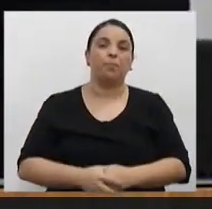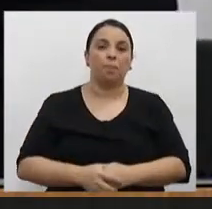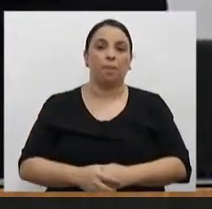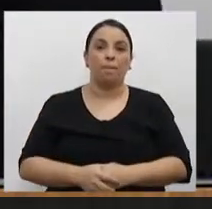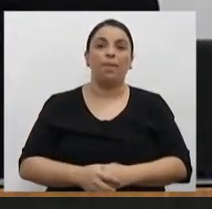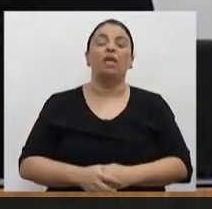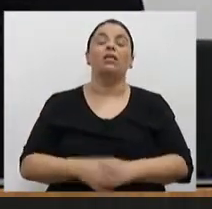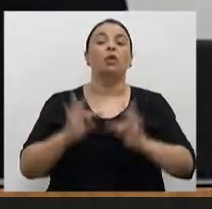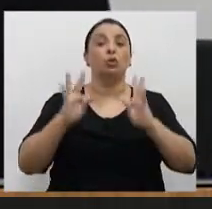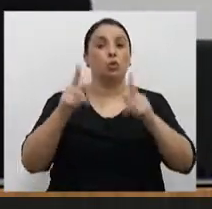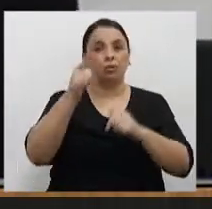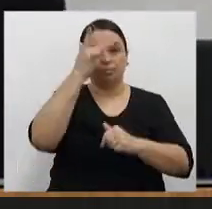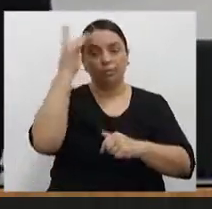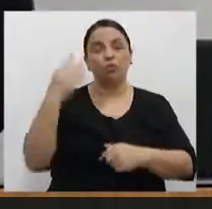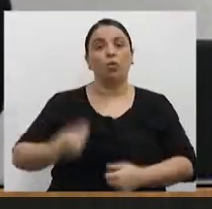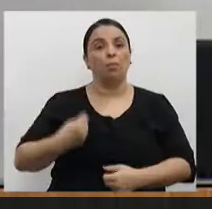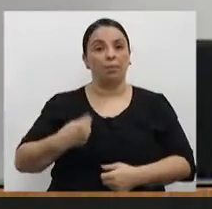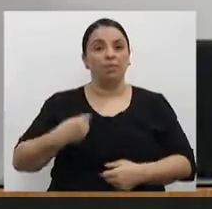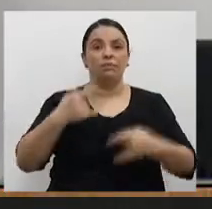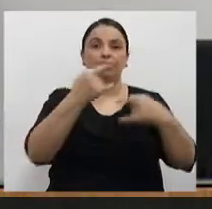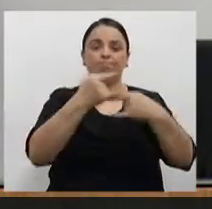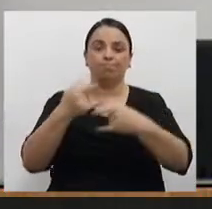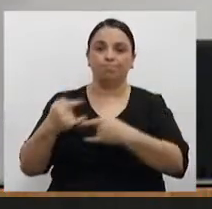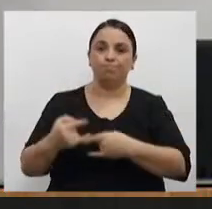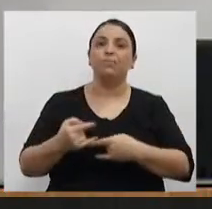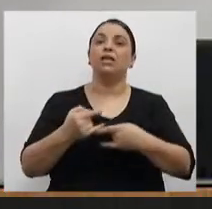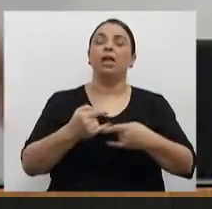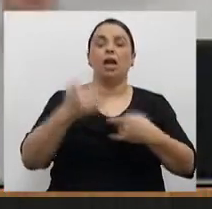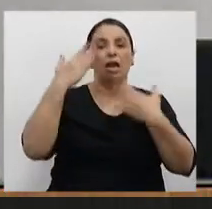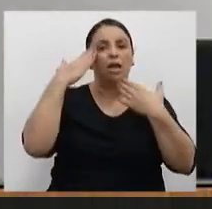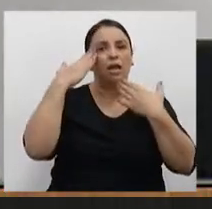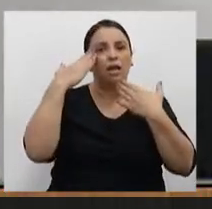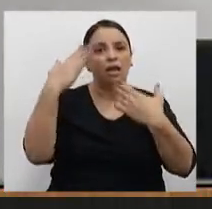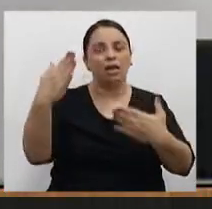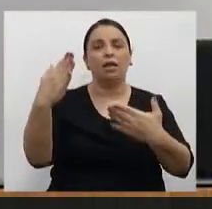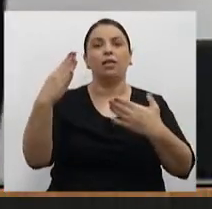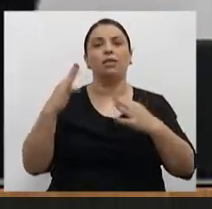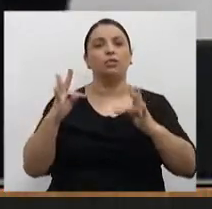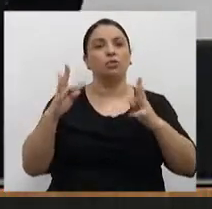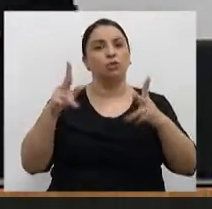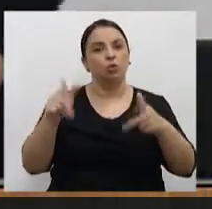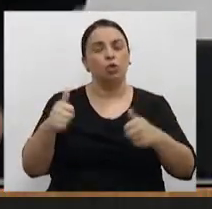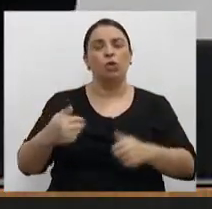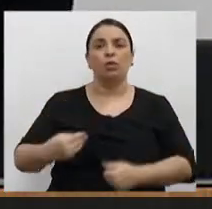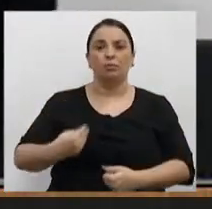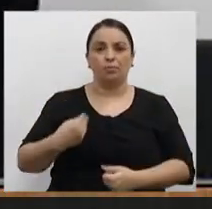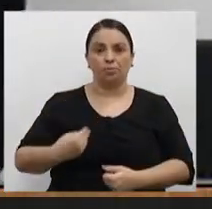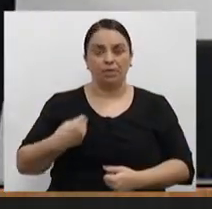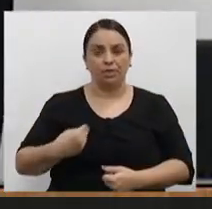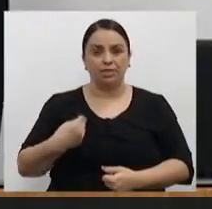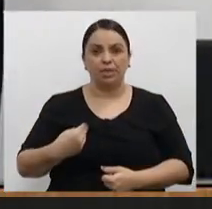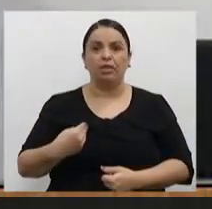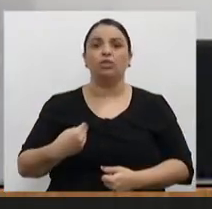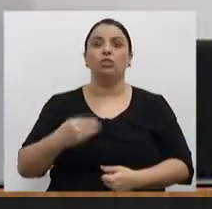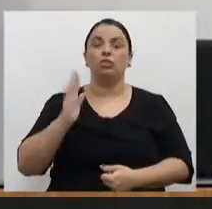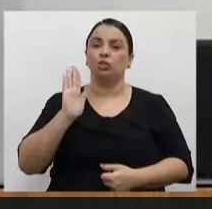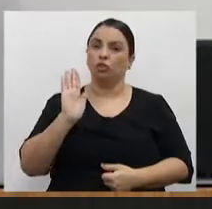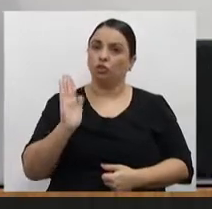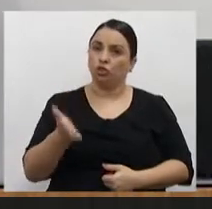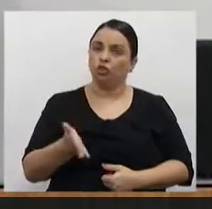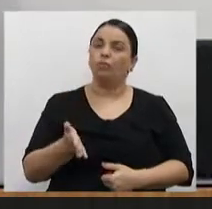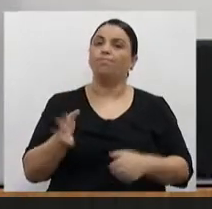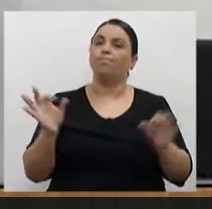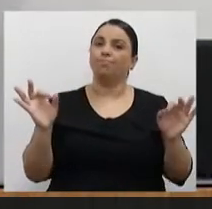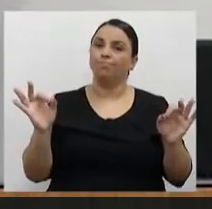então, todos os presentes, representantes. Agradeço imensamente. Nós temos aqui, que foi consolidada pela